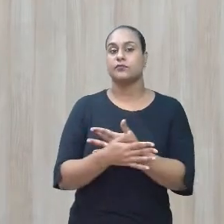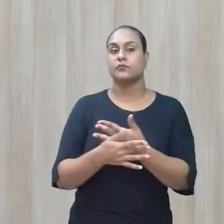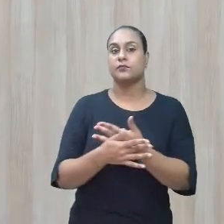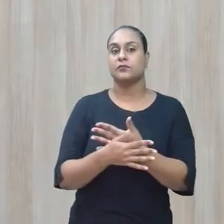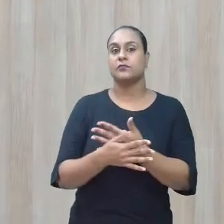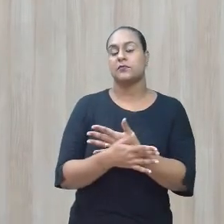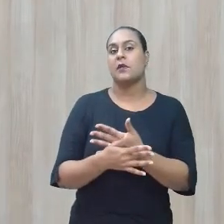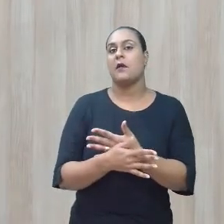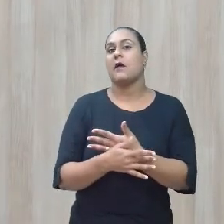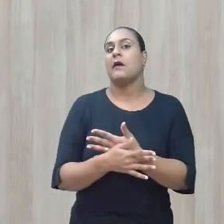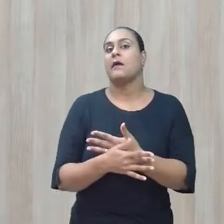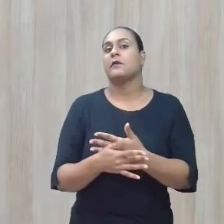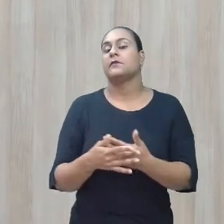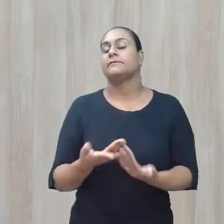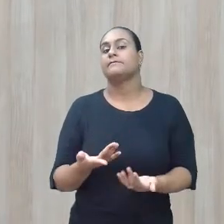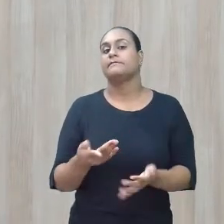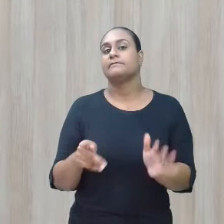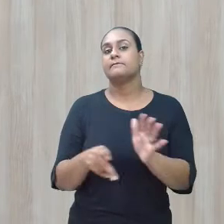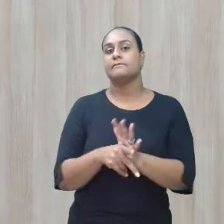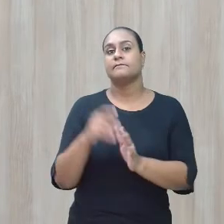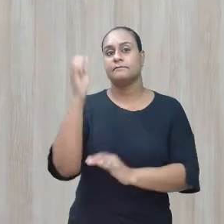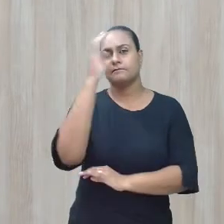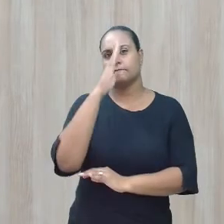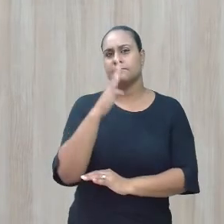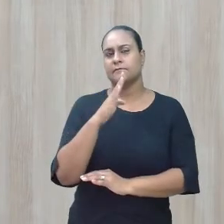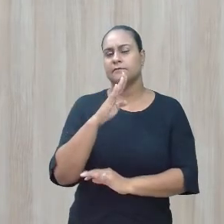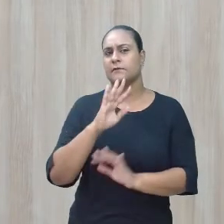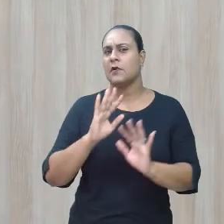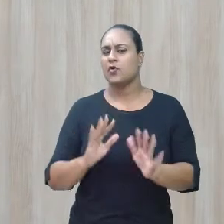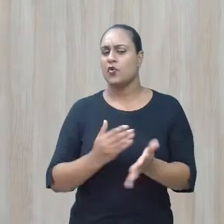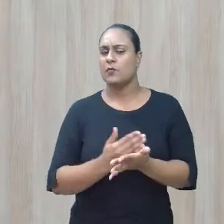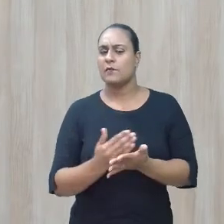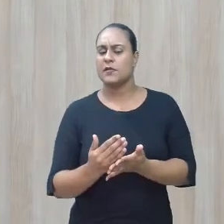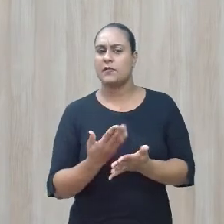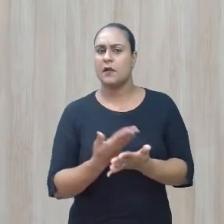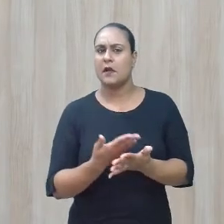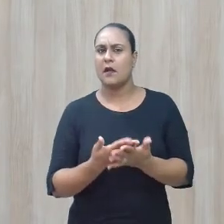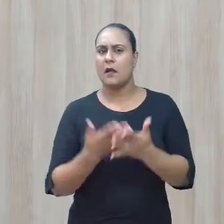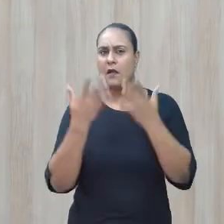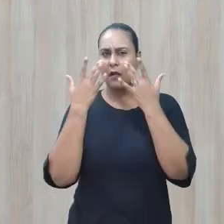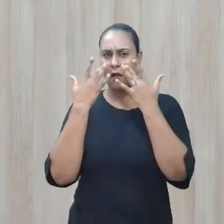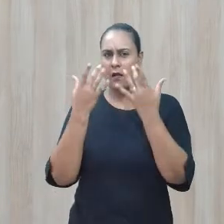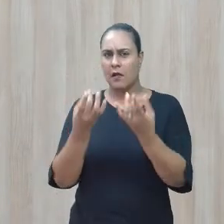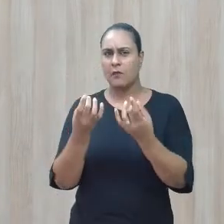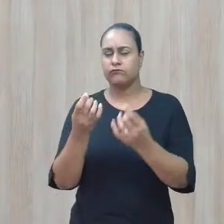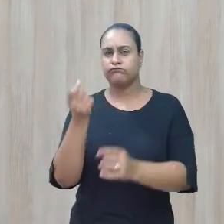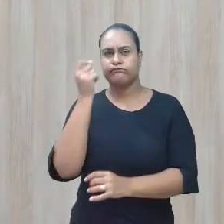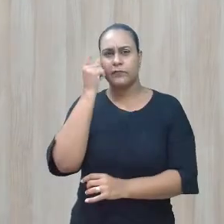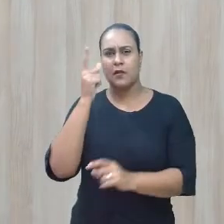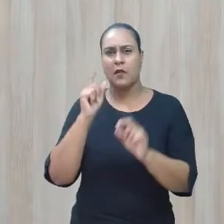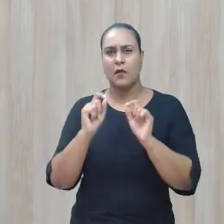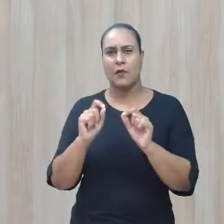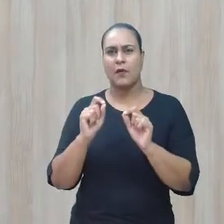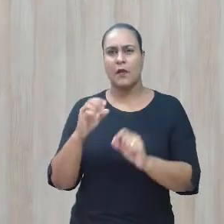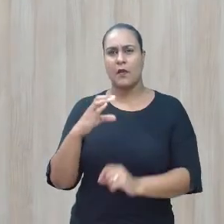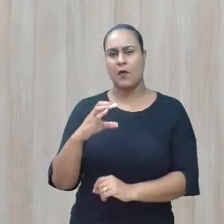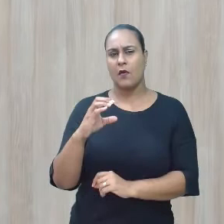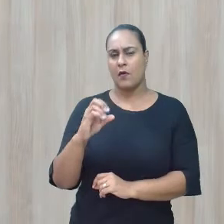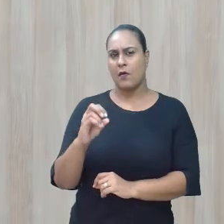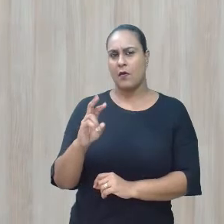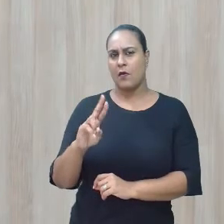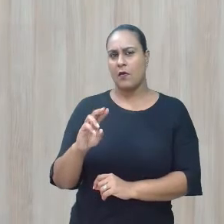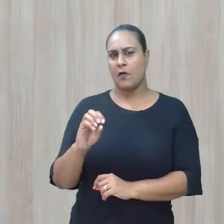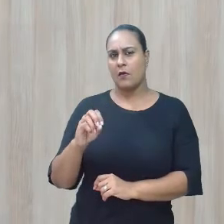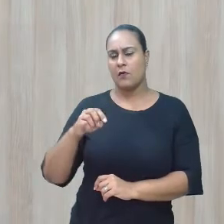continuar pensando nisso. Mas eu quero começar a aula chamando a atenção para uma coisa. É a ideia do coronelismo. É provável que você já deve ter